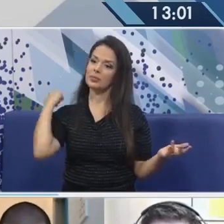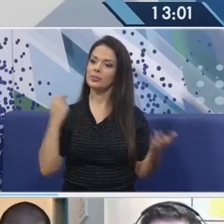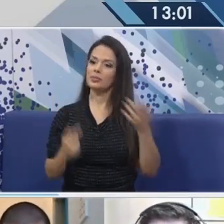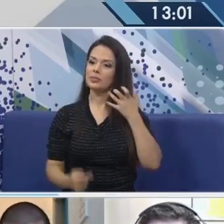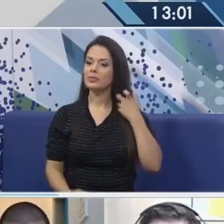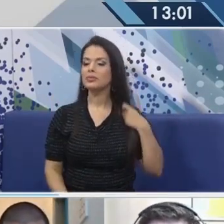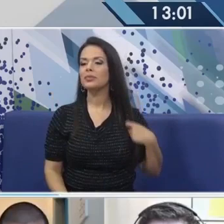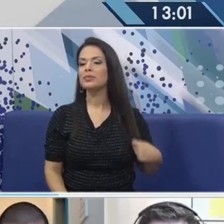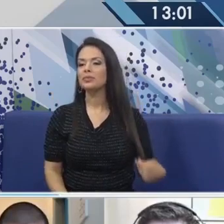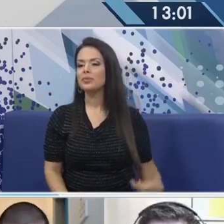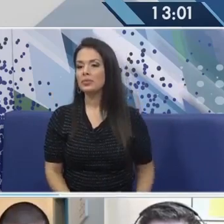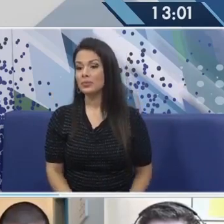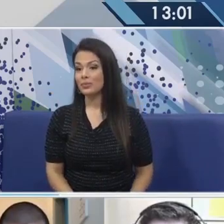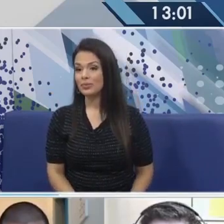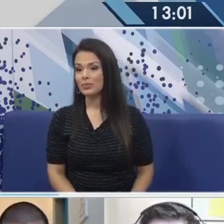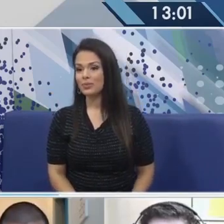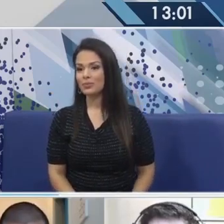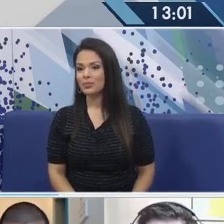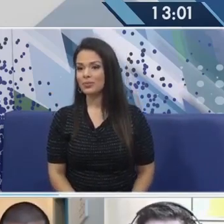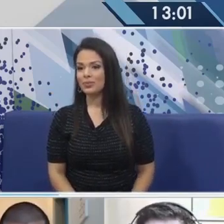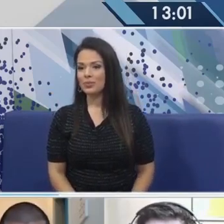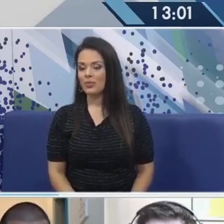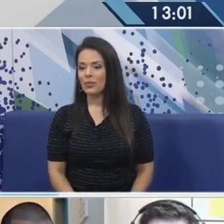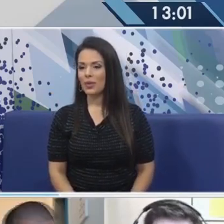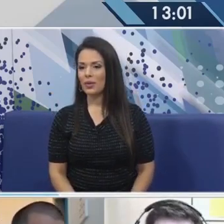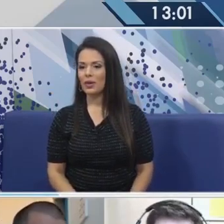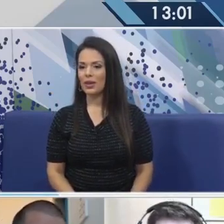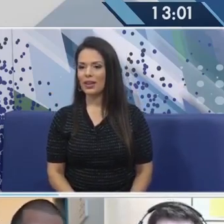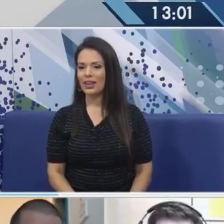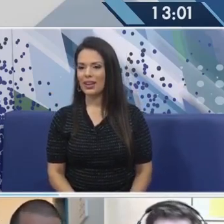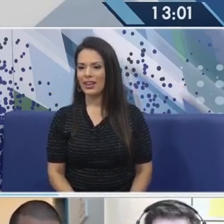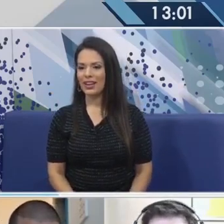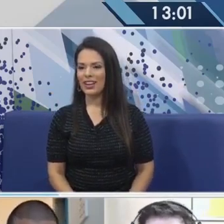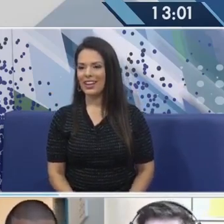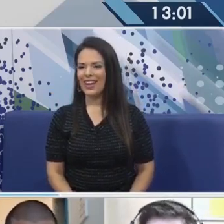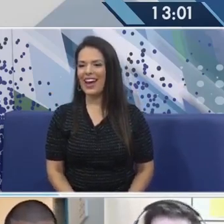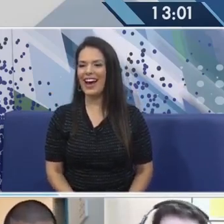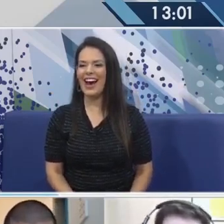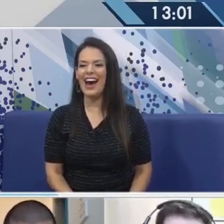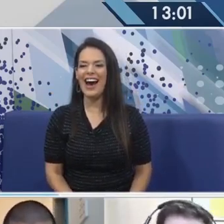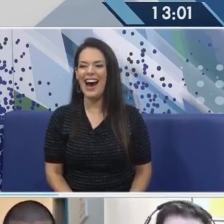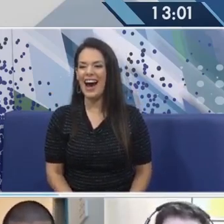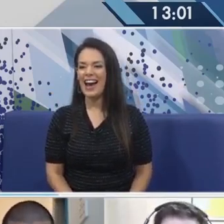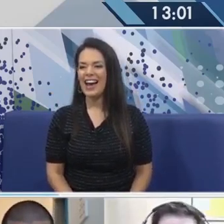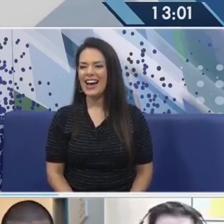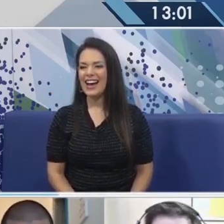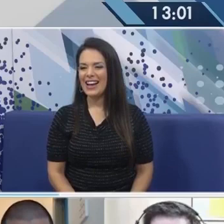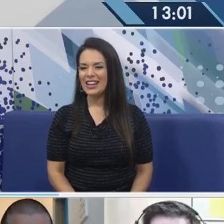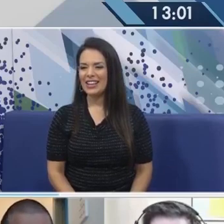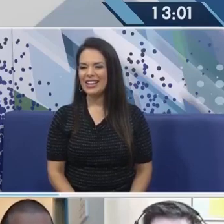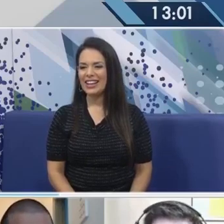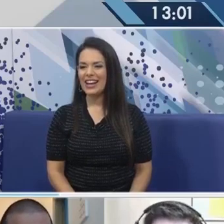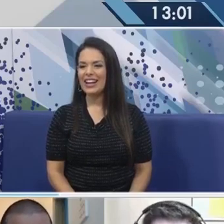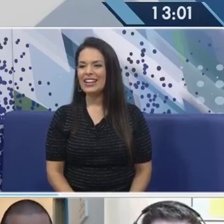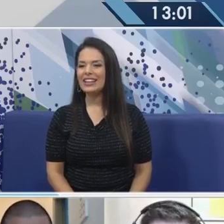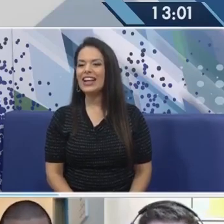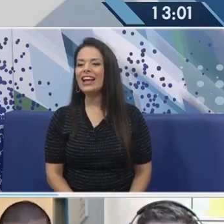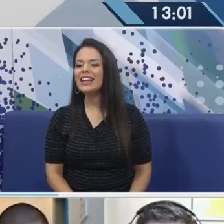Bom dia, boa tarde, né, Fernandinha? Boa tarde, Pedro Certeza, pessoal de casa. Pra você, bom dia. É, na verdade, o